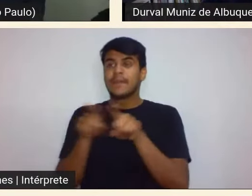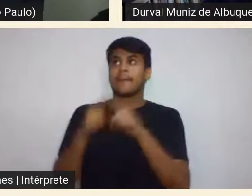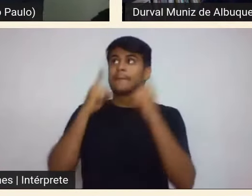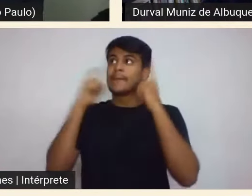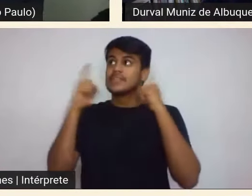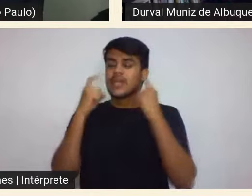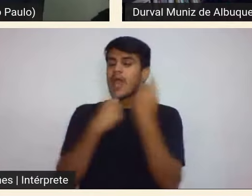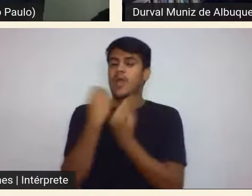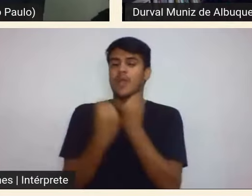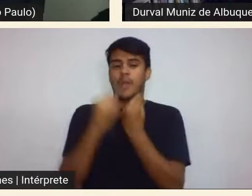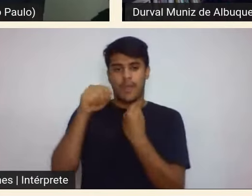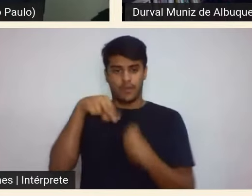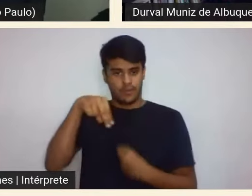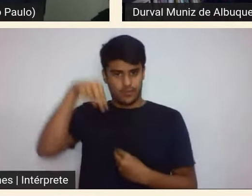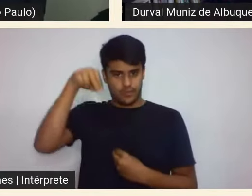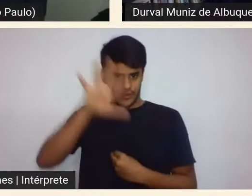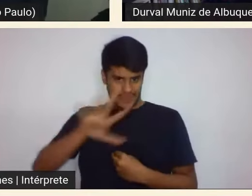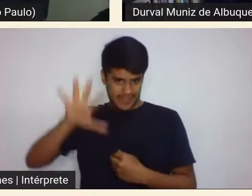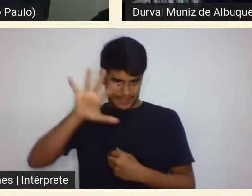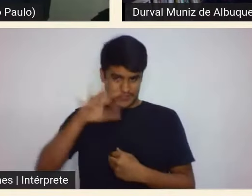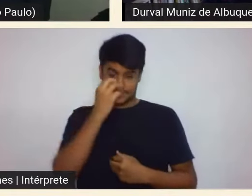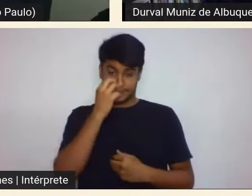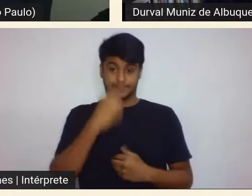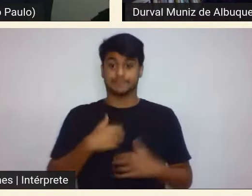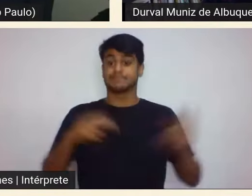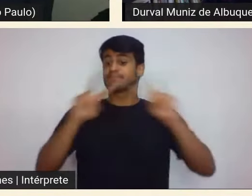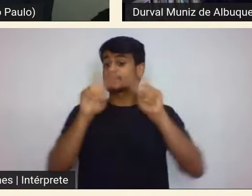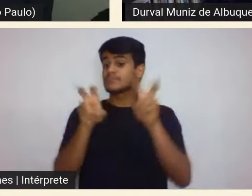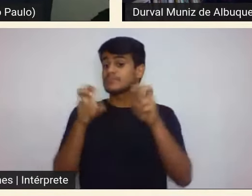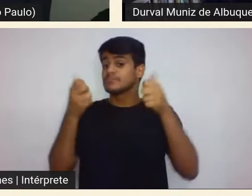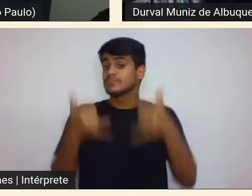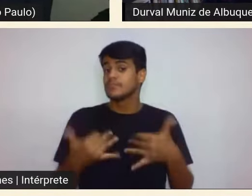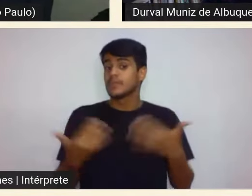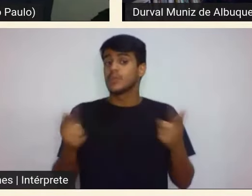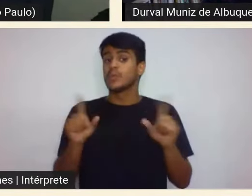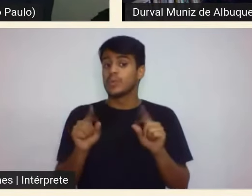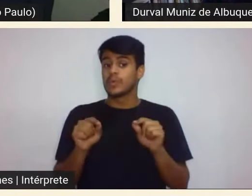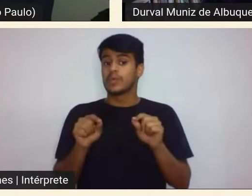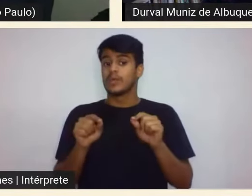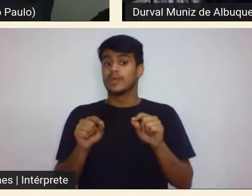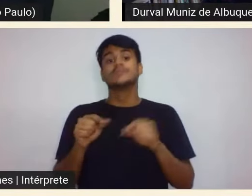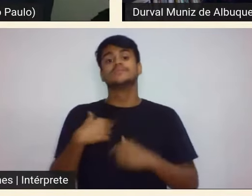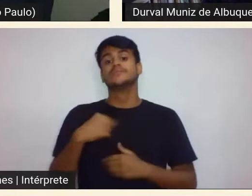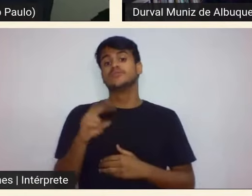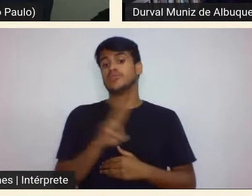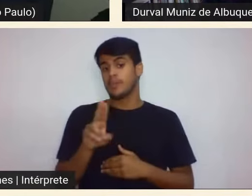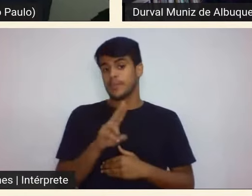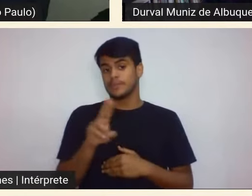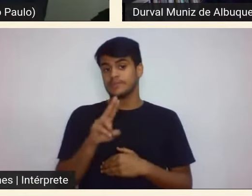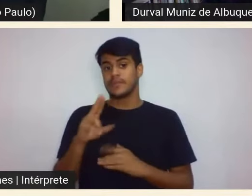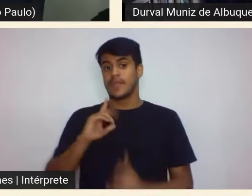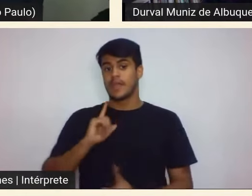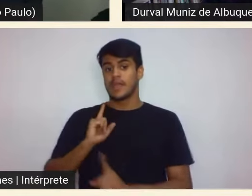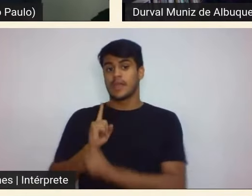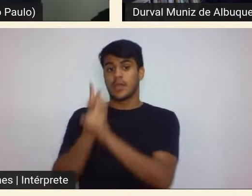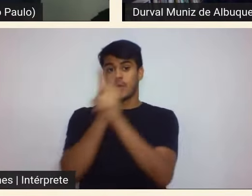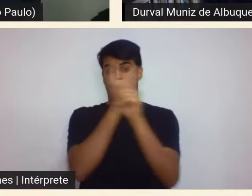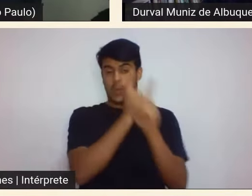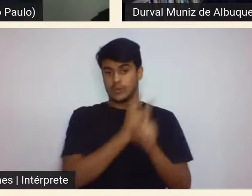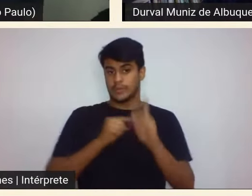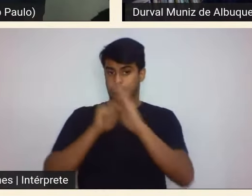né? O tema que ele compartilha com a gente hoje se chama movimento, se chama, na verdade, em tom de pergunta, né?